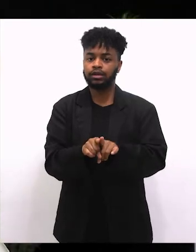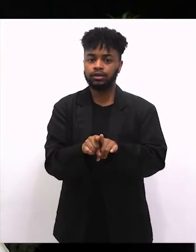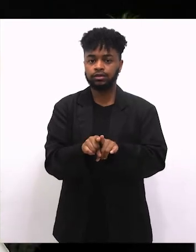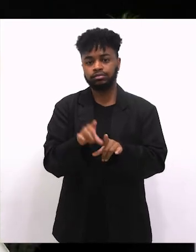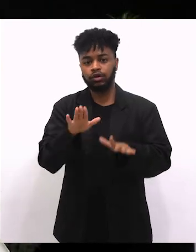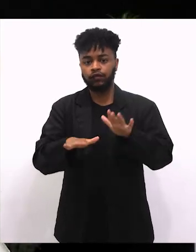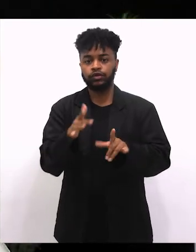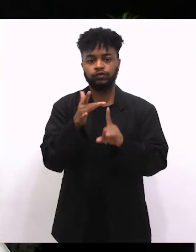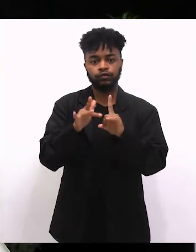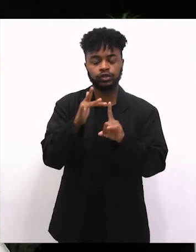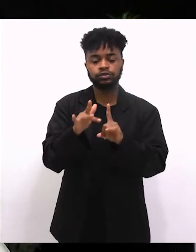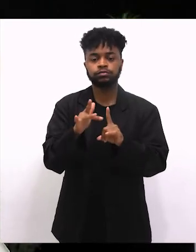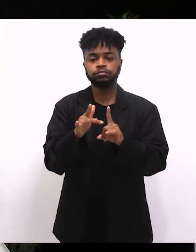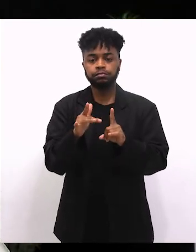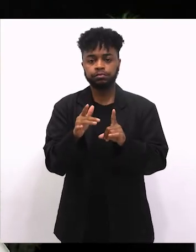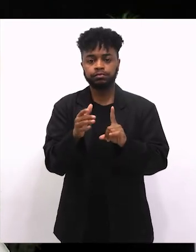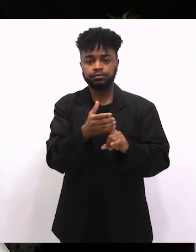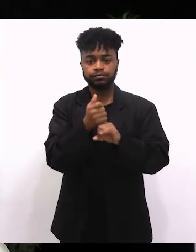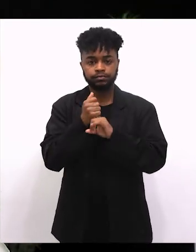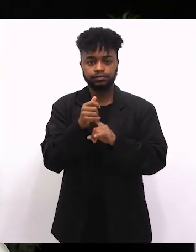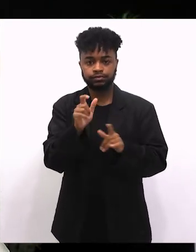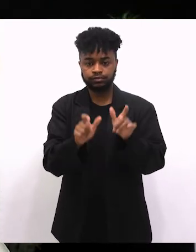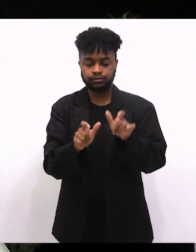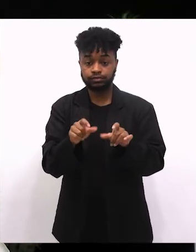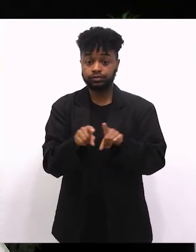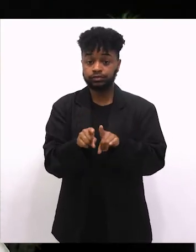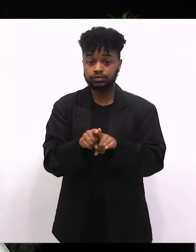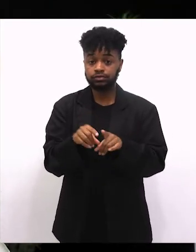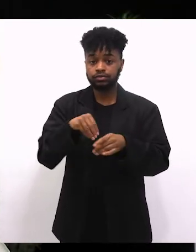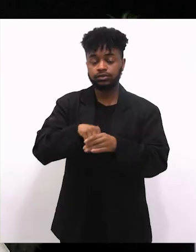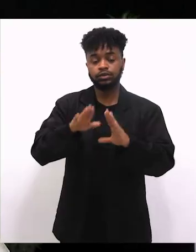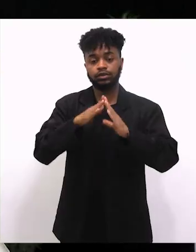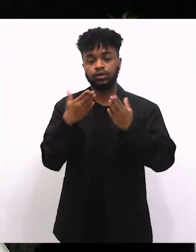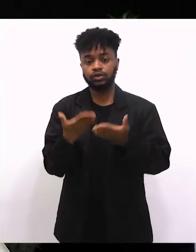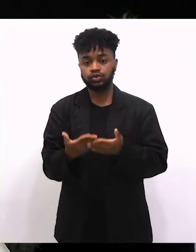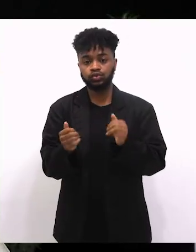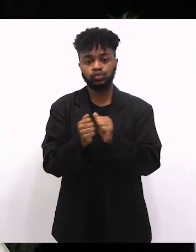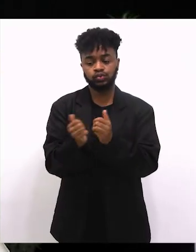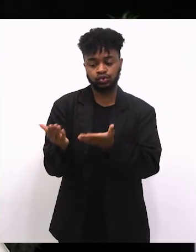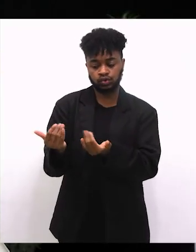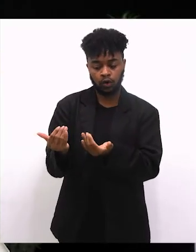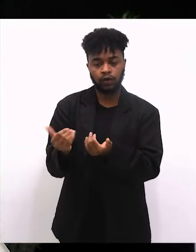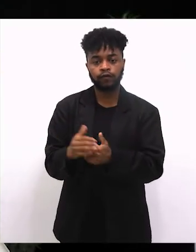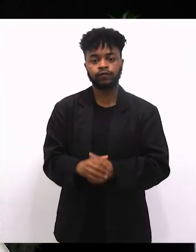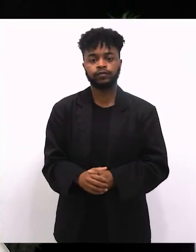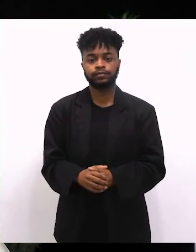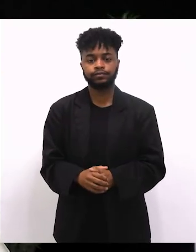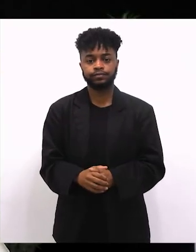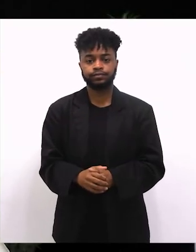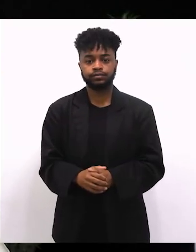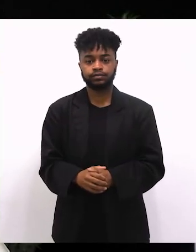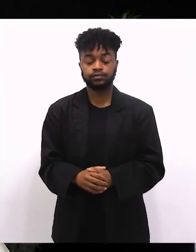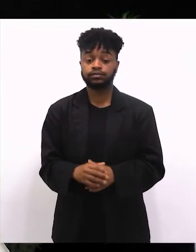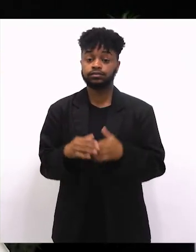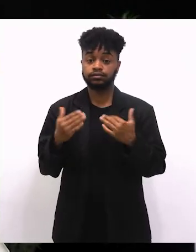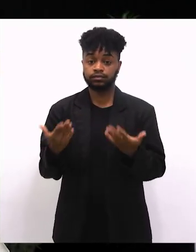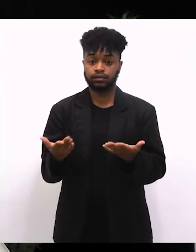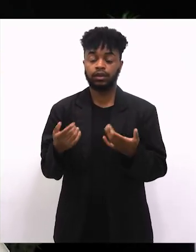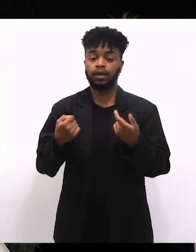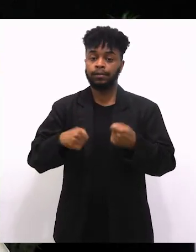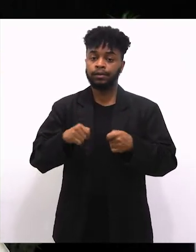também é uma possível vítima de tráfico de pessoas. Além disso, nas escolas, com jovens,